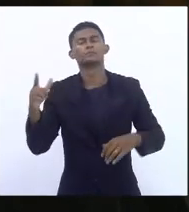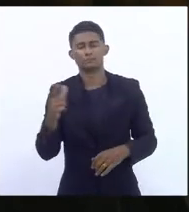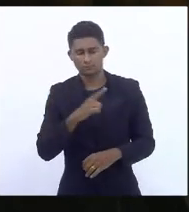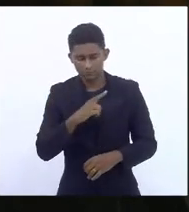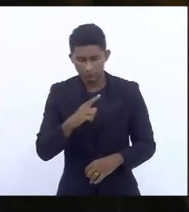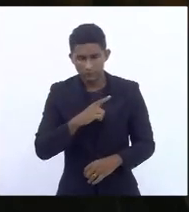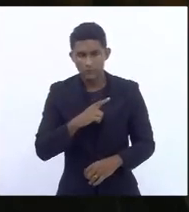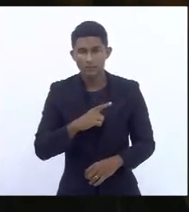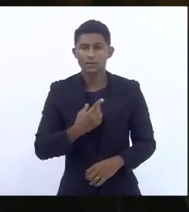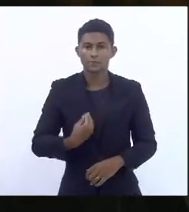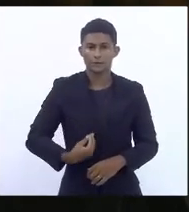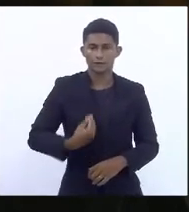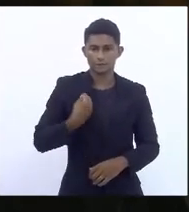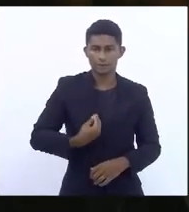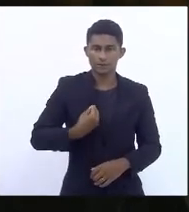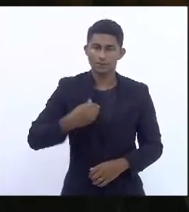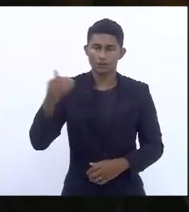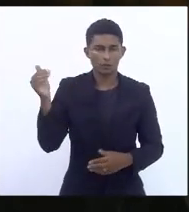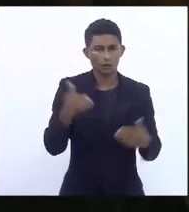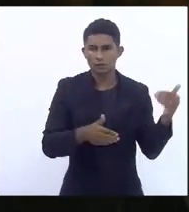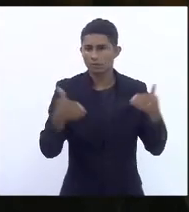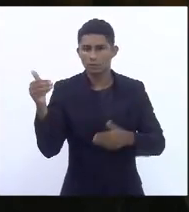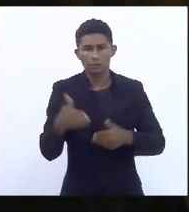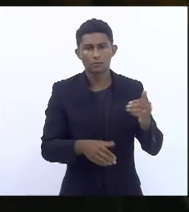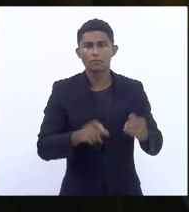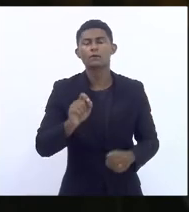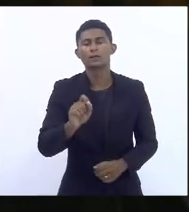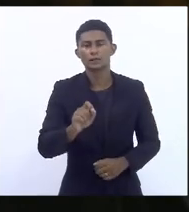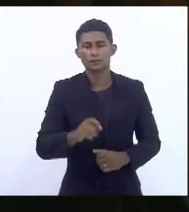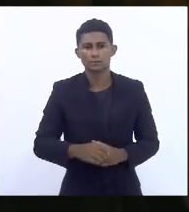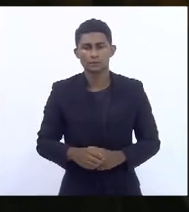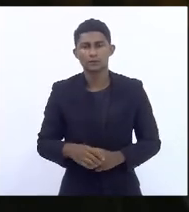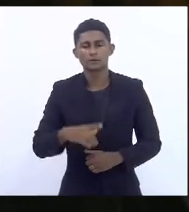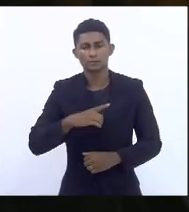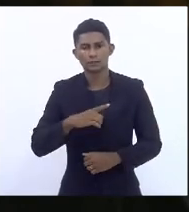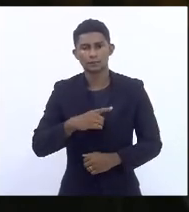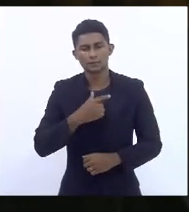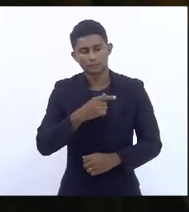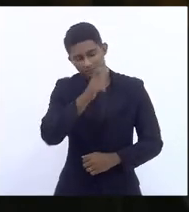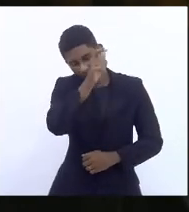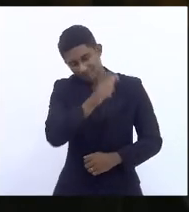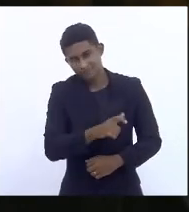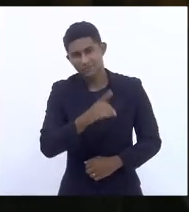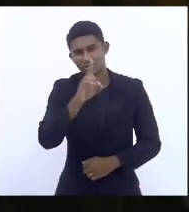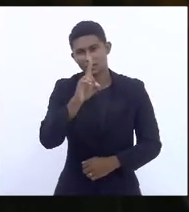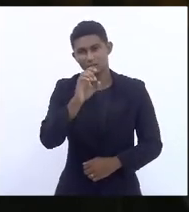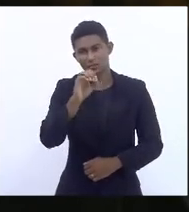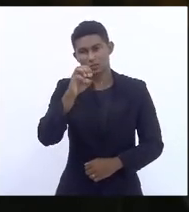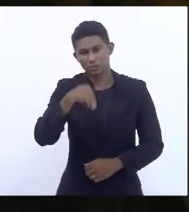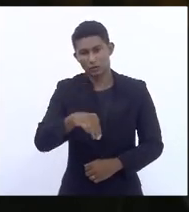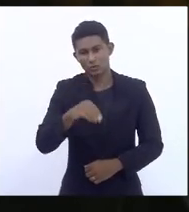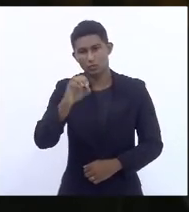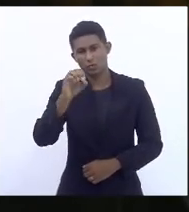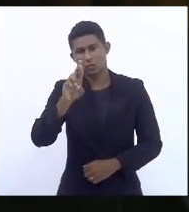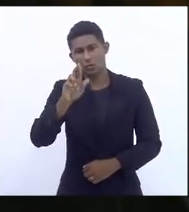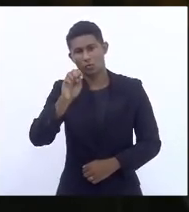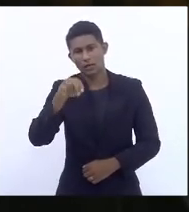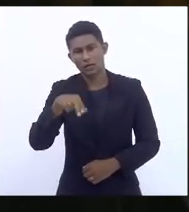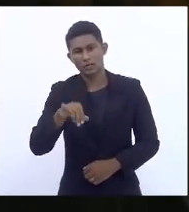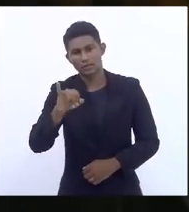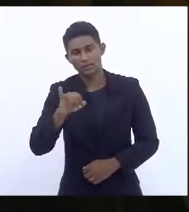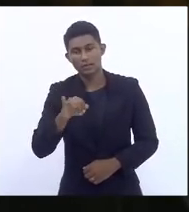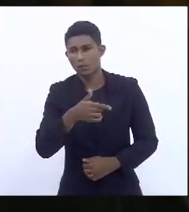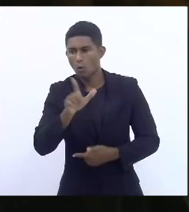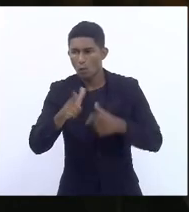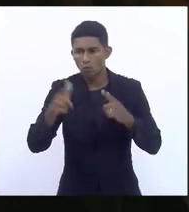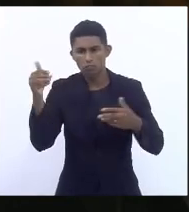com a presença do arcebispo Dom Orani Tempesta e outras participações para discutir o